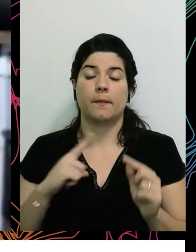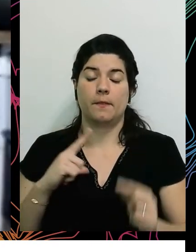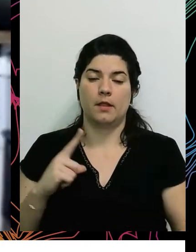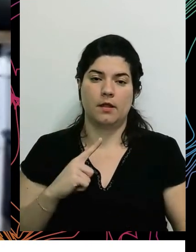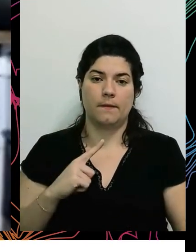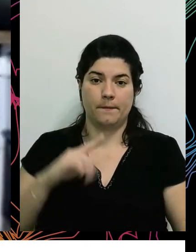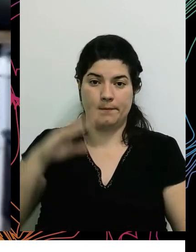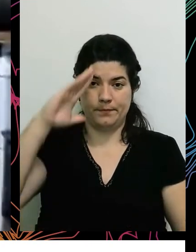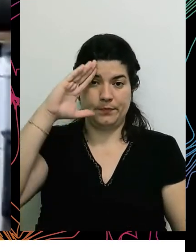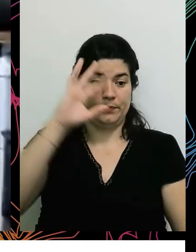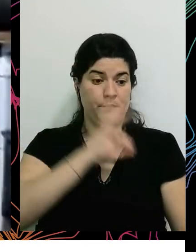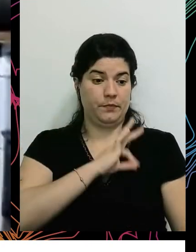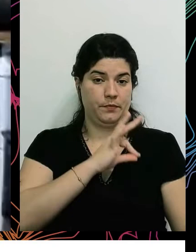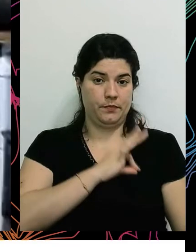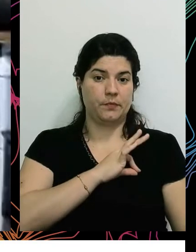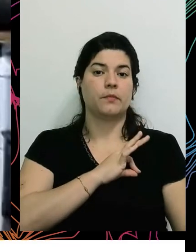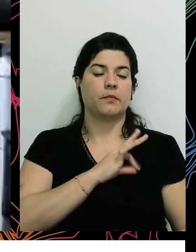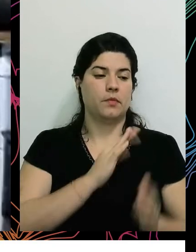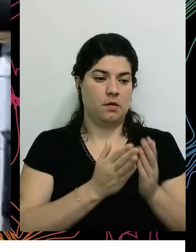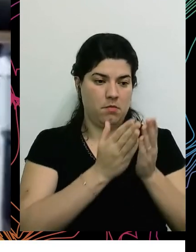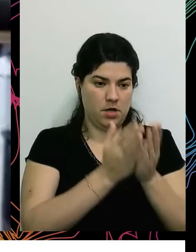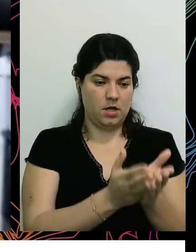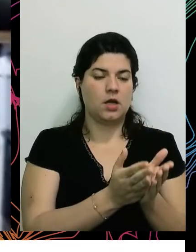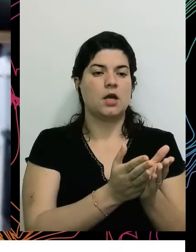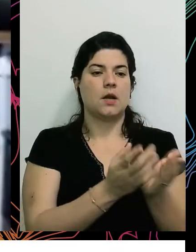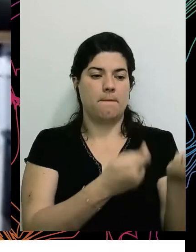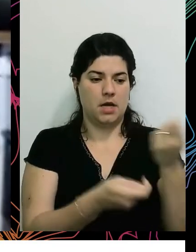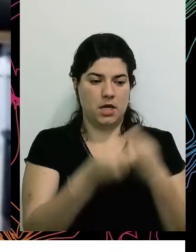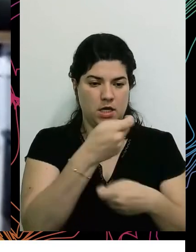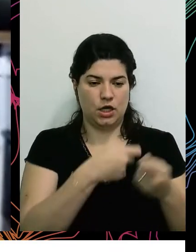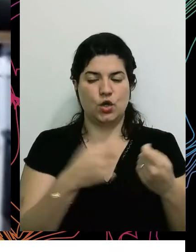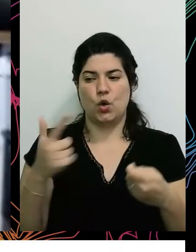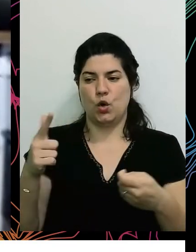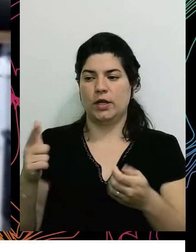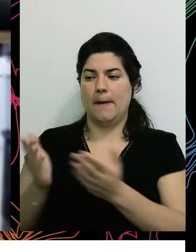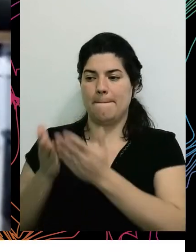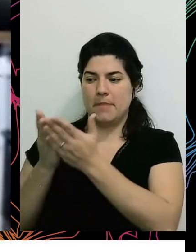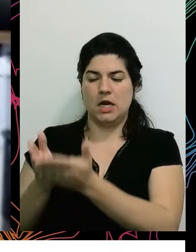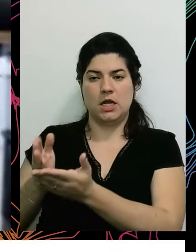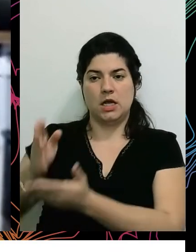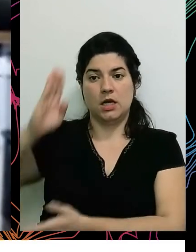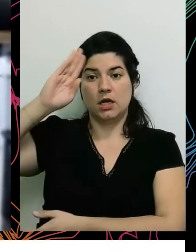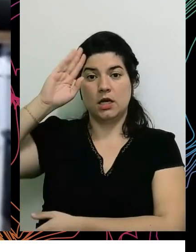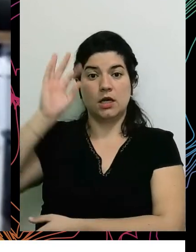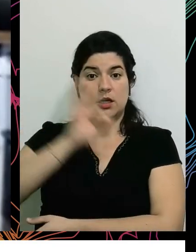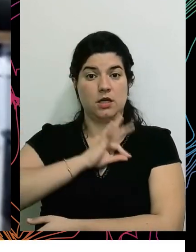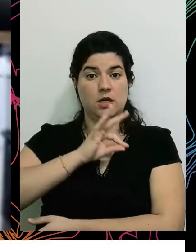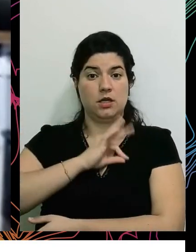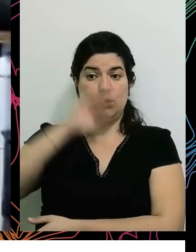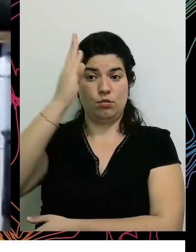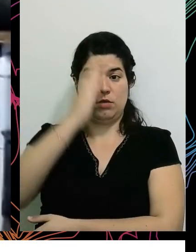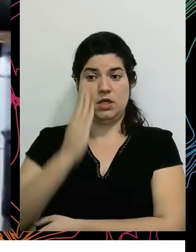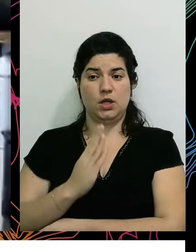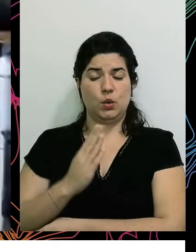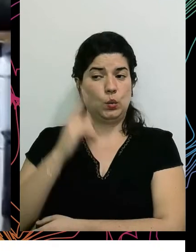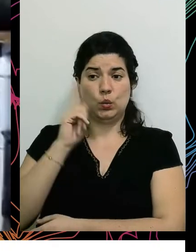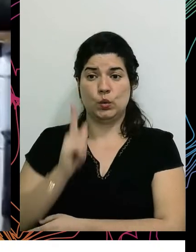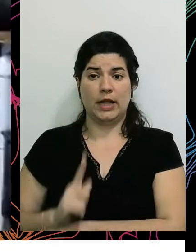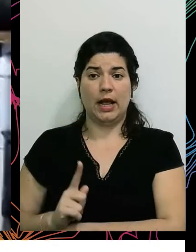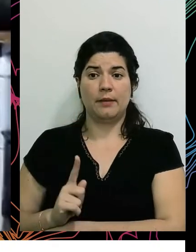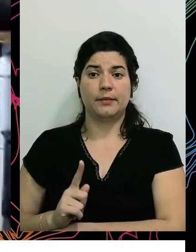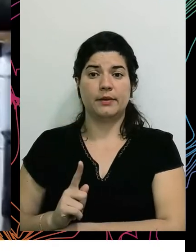a Marinha de Guerra, né? A Marinha do Brasil, não sabe como é a carreira. Então, eu acho que a gente precisa, assim,